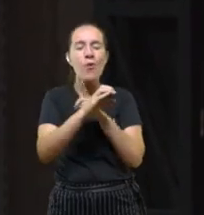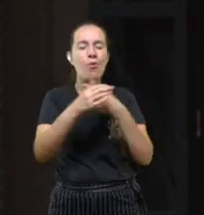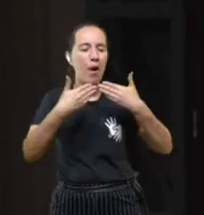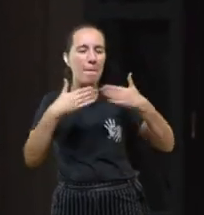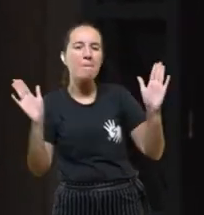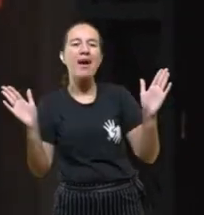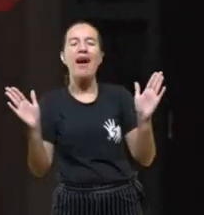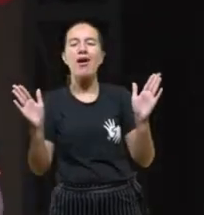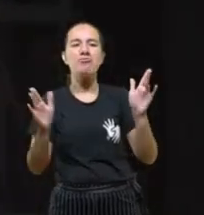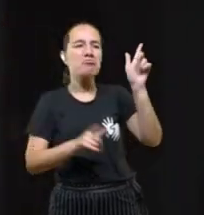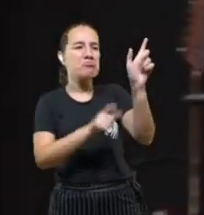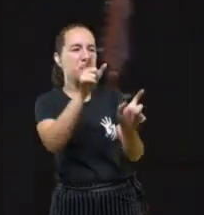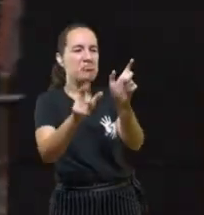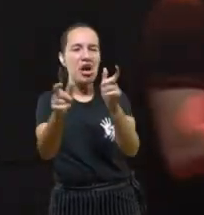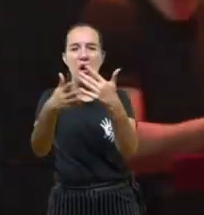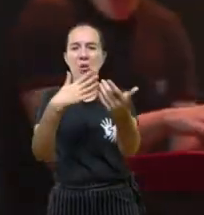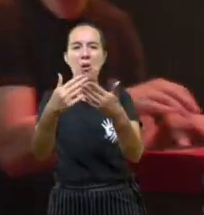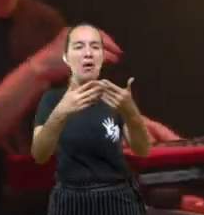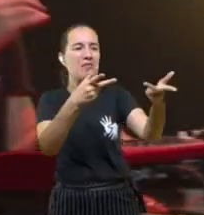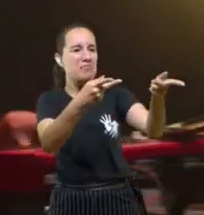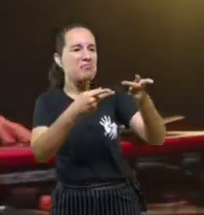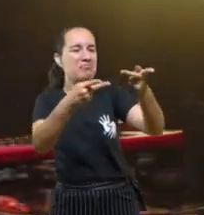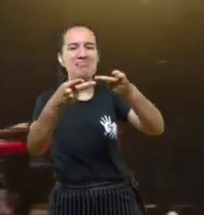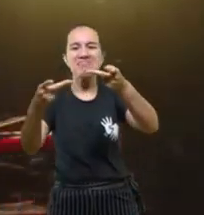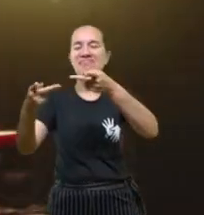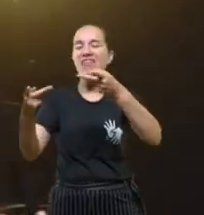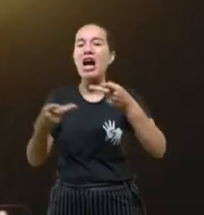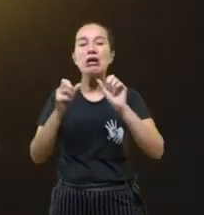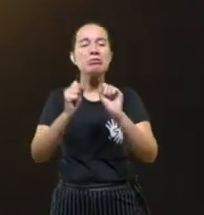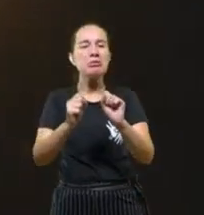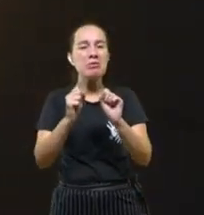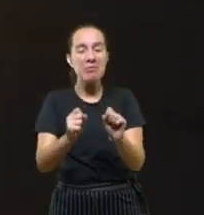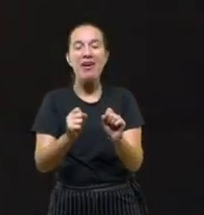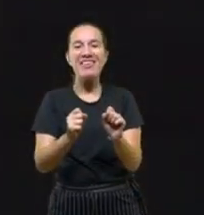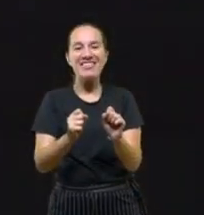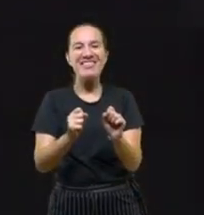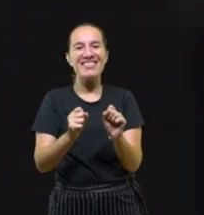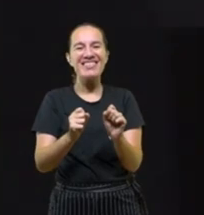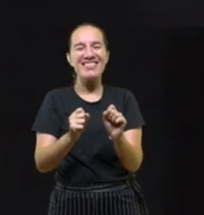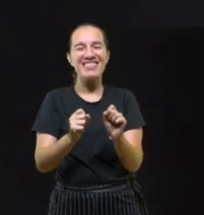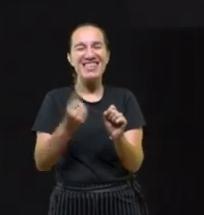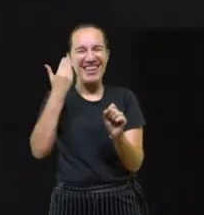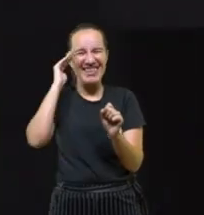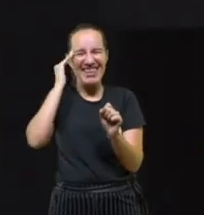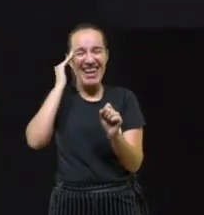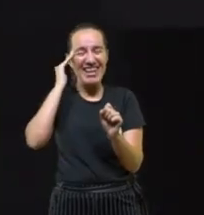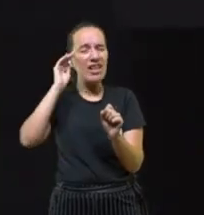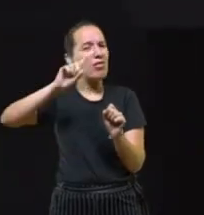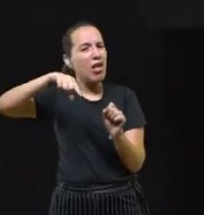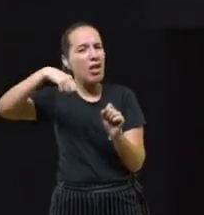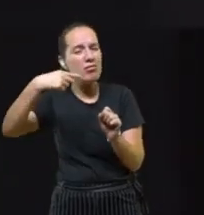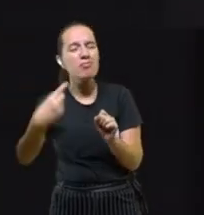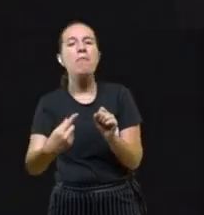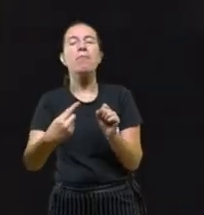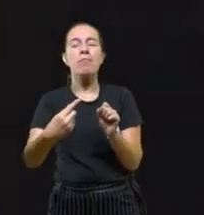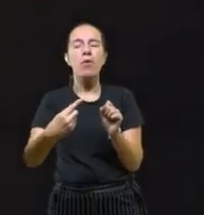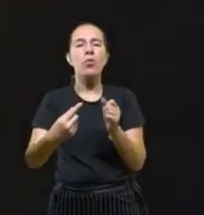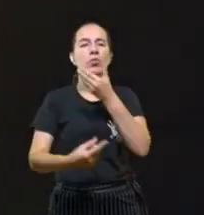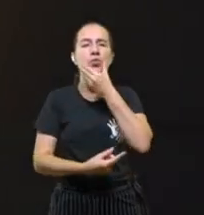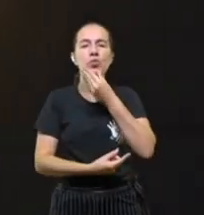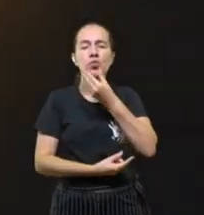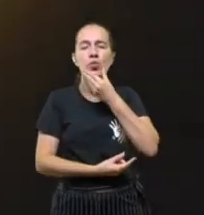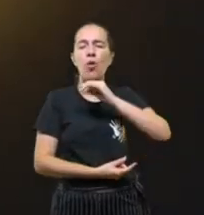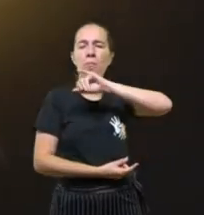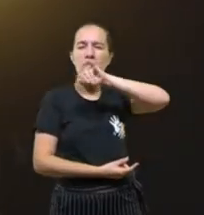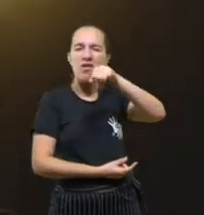igreja está aberta para o público. Então, a semana depois disso, segunda semana, o Jeremiah Bowser vai